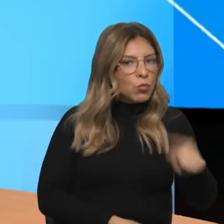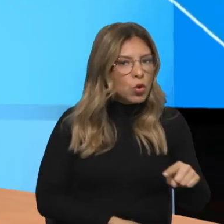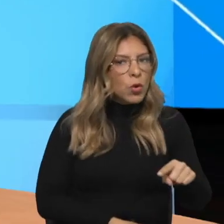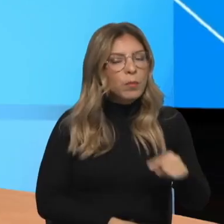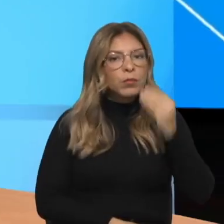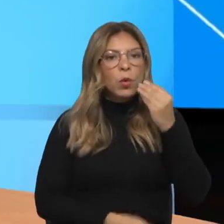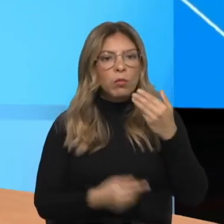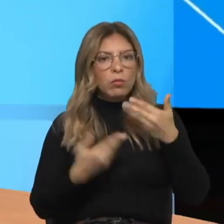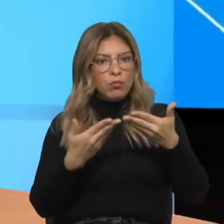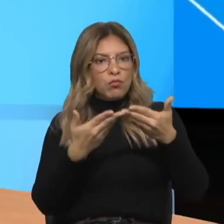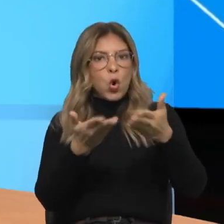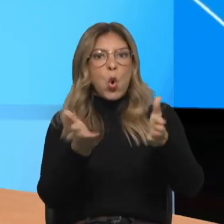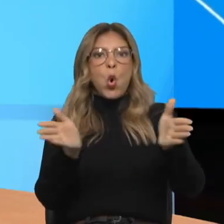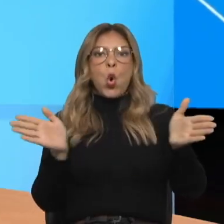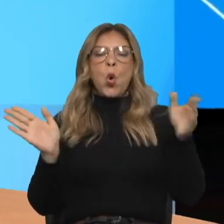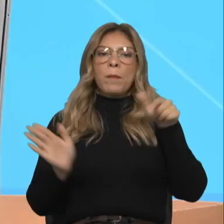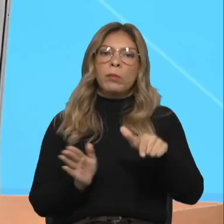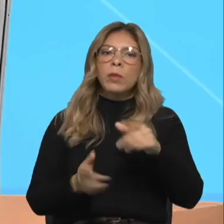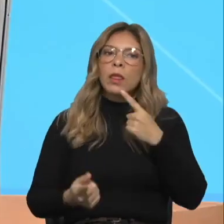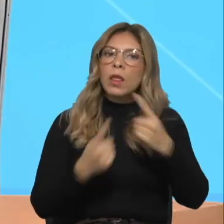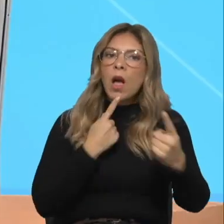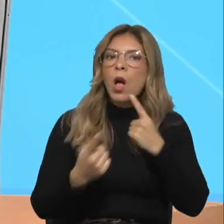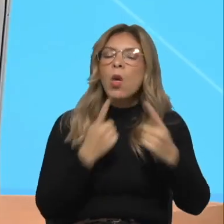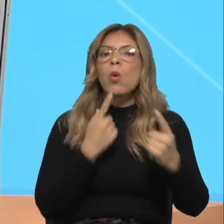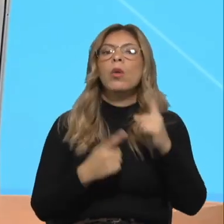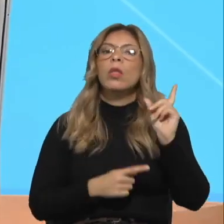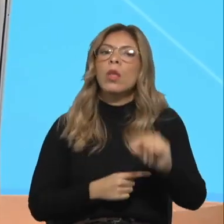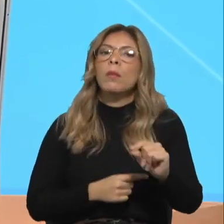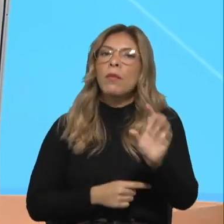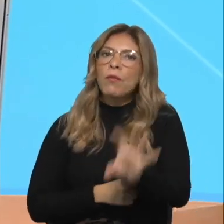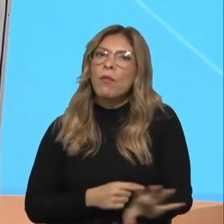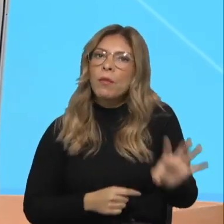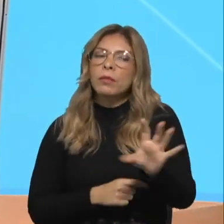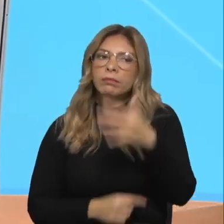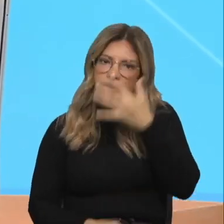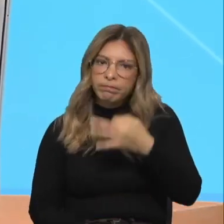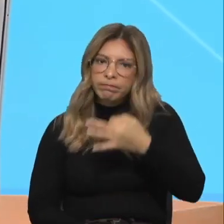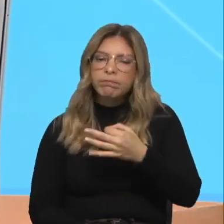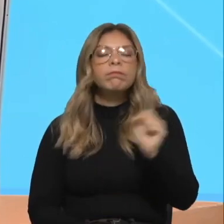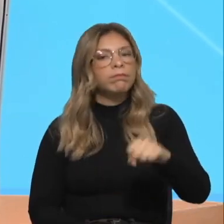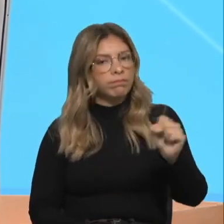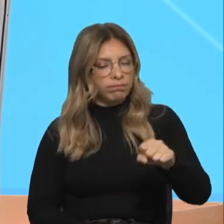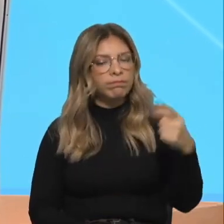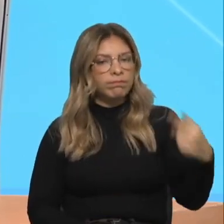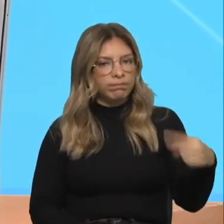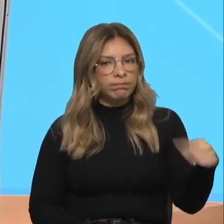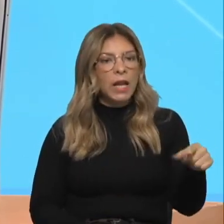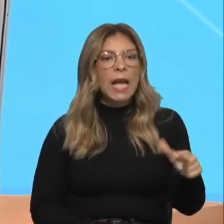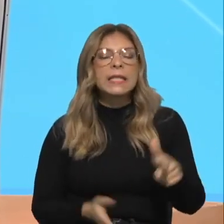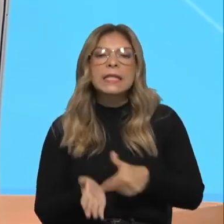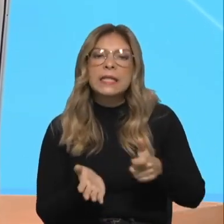portas abertas, do diálogo e da escuta a todos os crentes? Sim, cabe. Acho que é uma